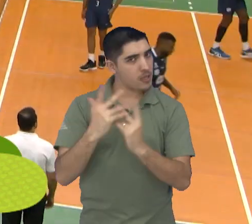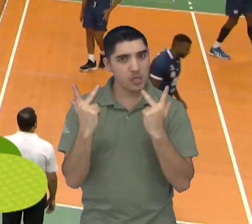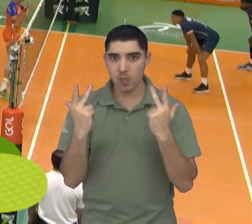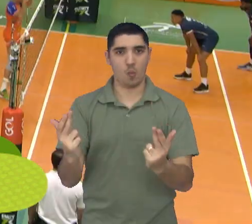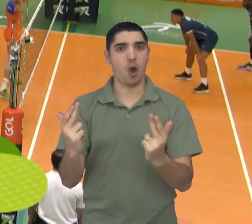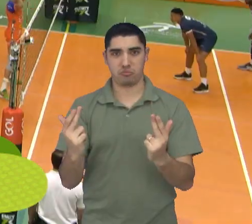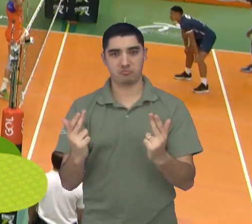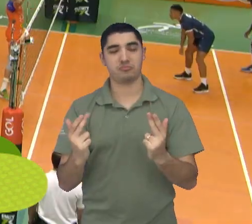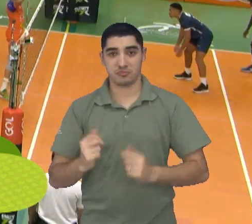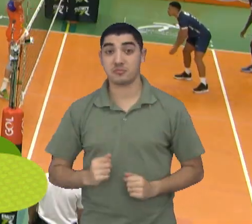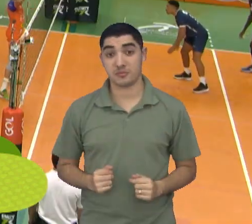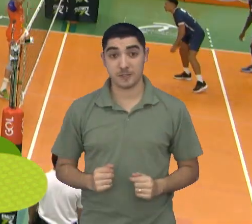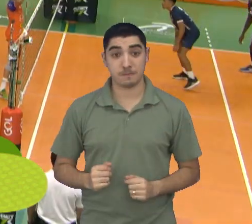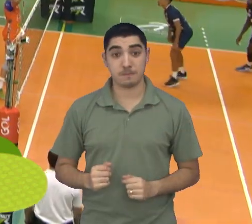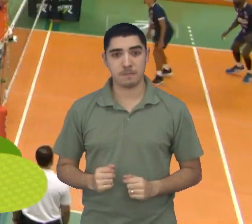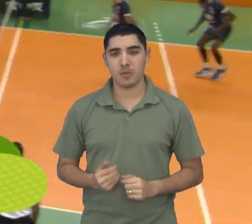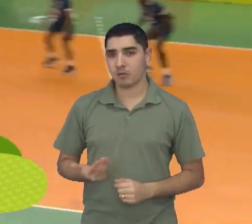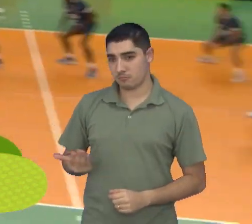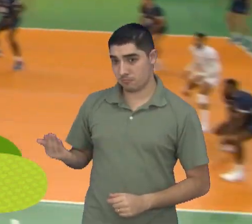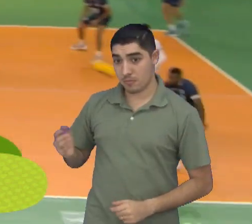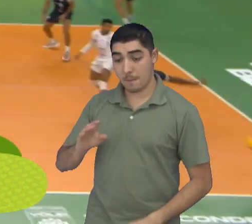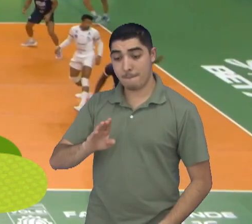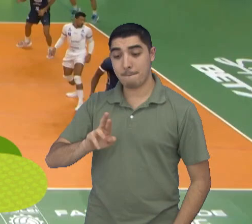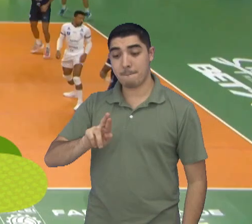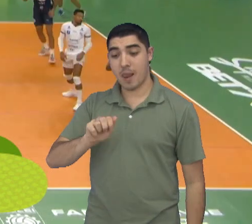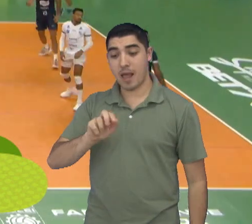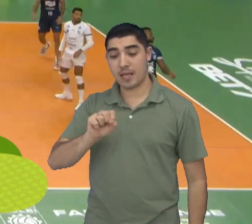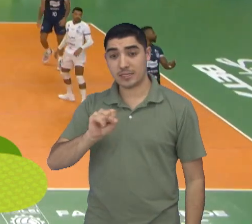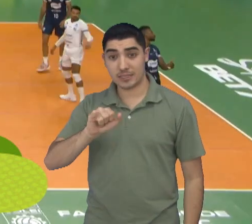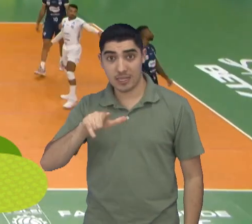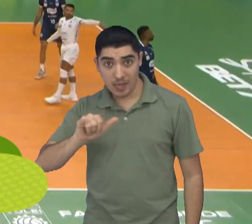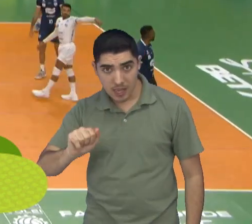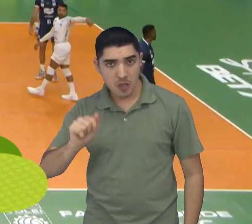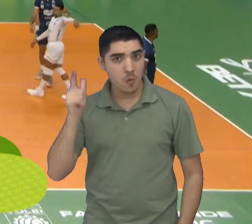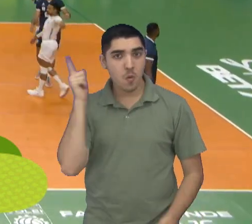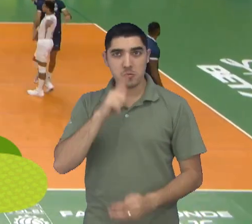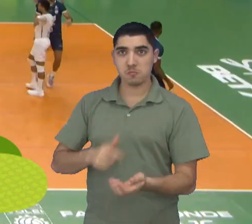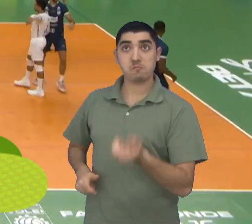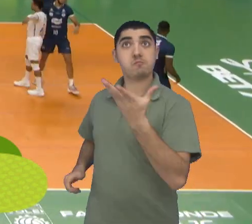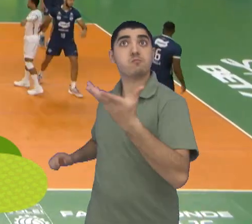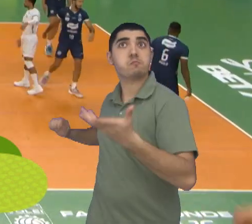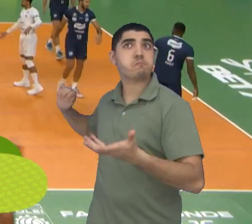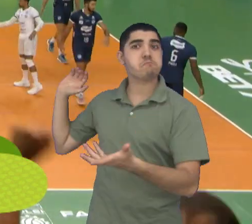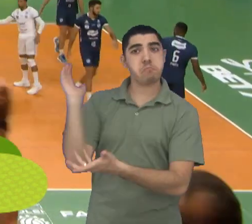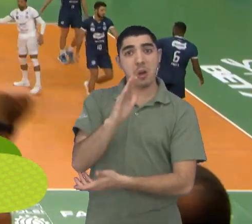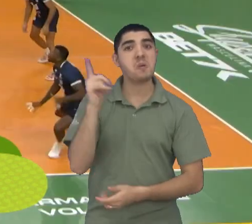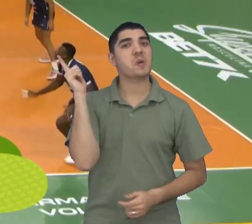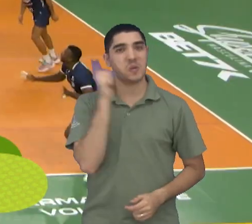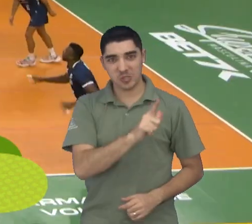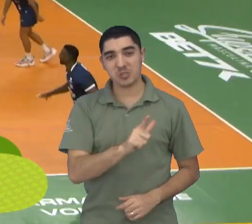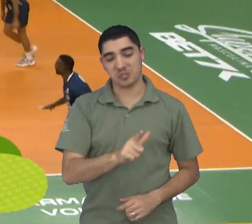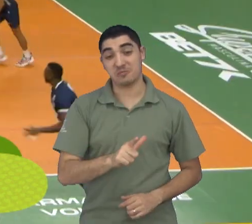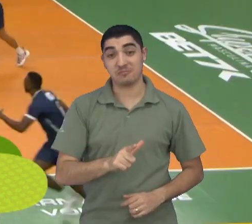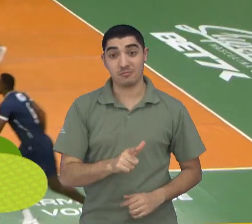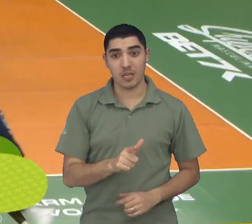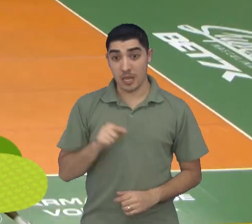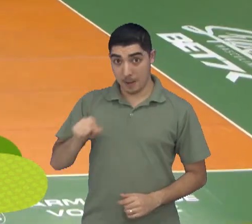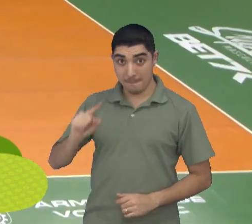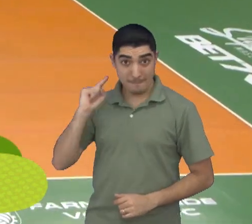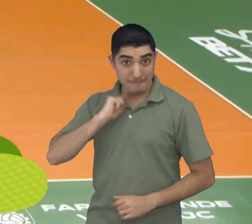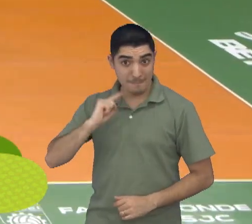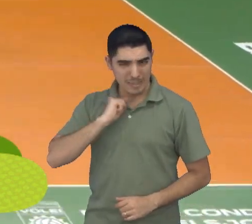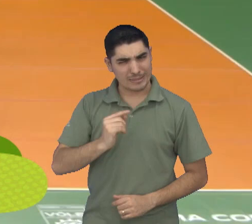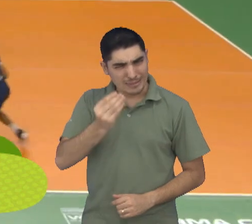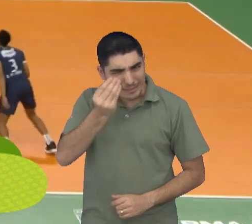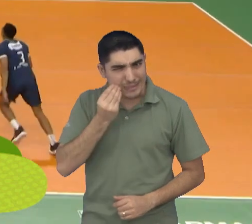intensidade. Brasília sacou no limite para anotar mais um ponto de saque para o São José. O time mineiro